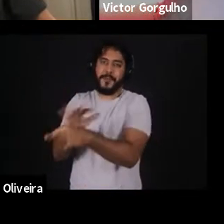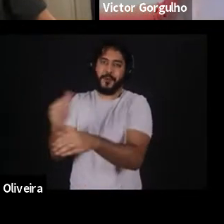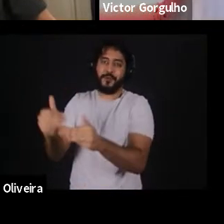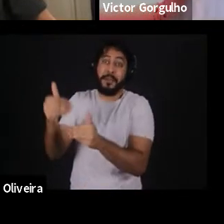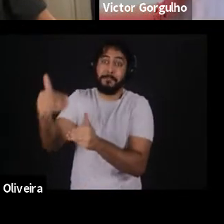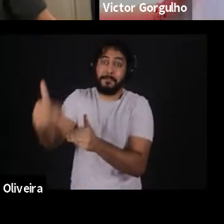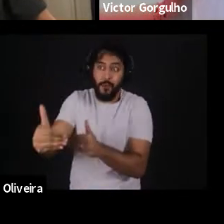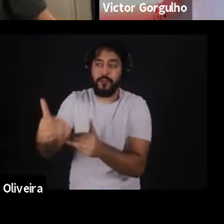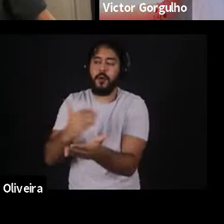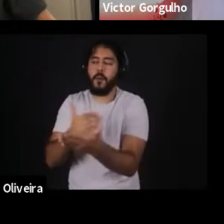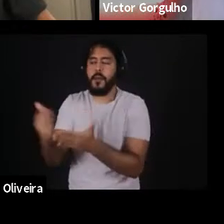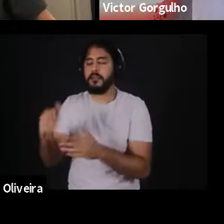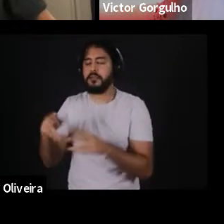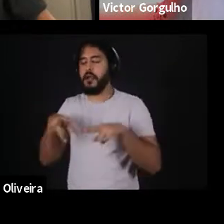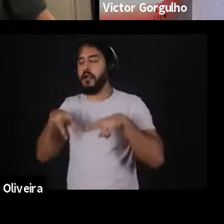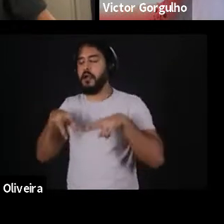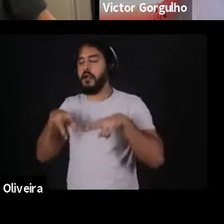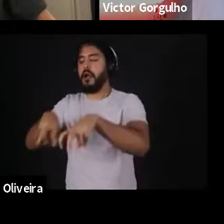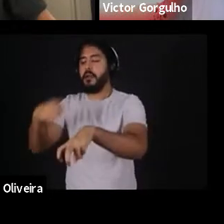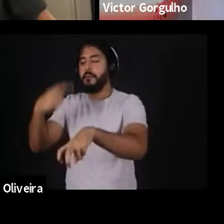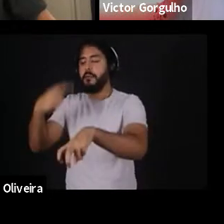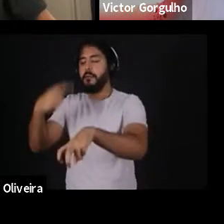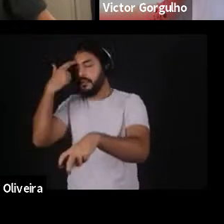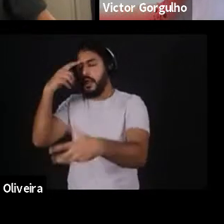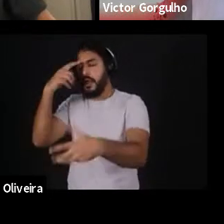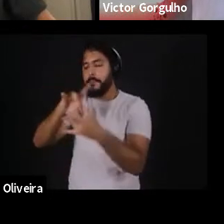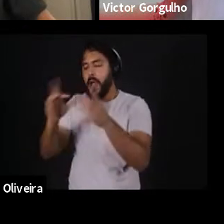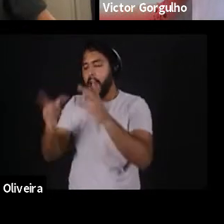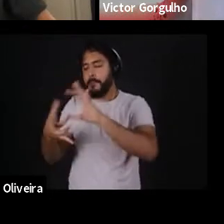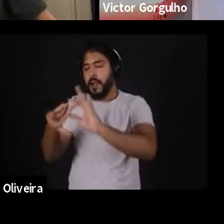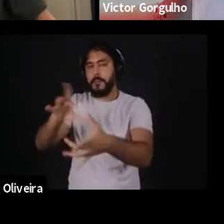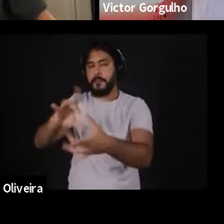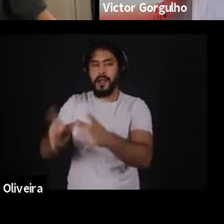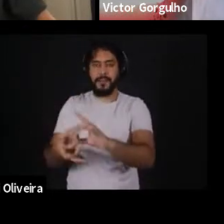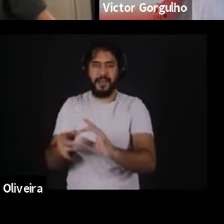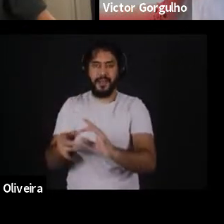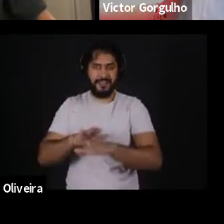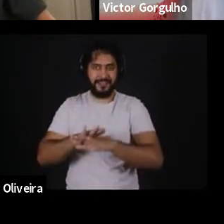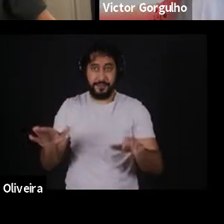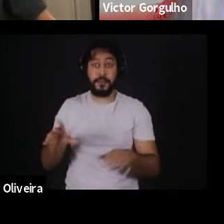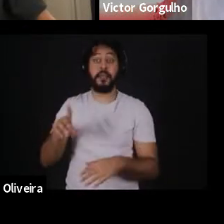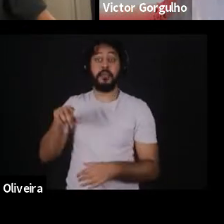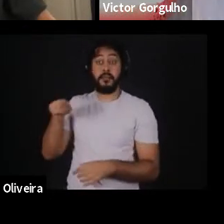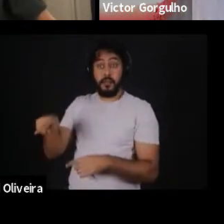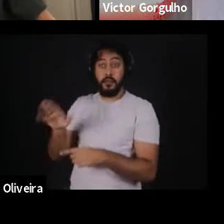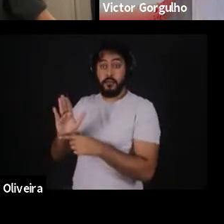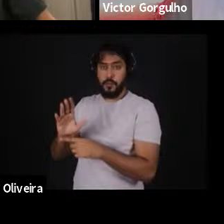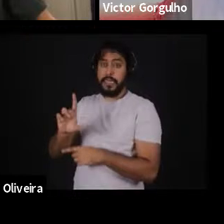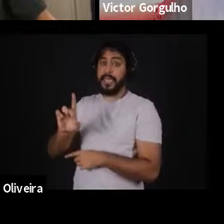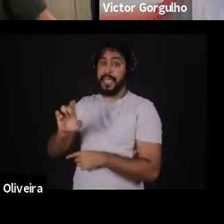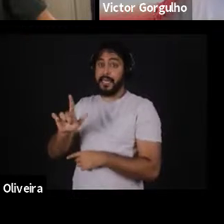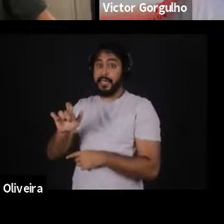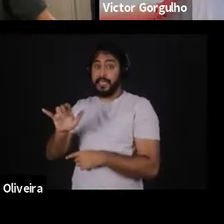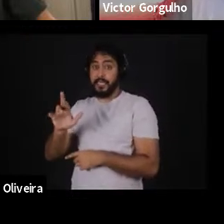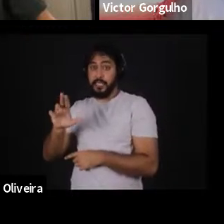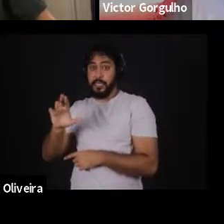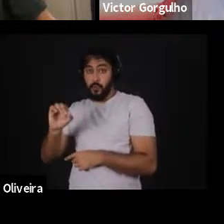E aí que a gente começa a pensar e articular as coisas que foram feitas, assim. O Delírio Racial foi um pouco diferente, porque ele é